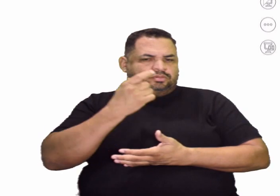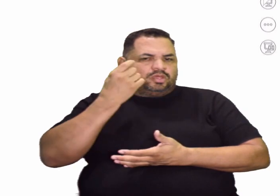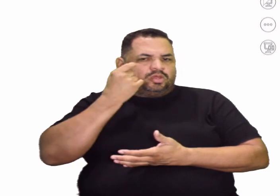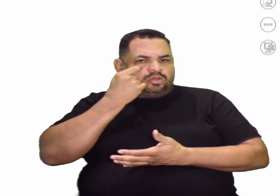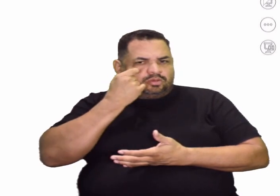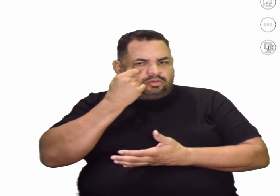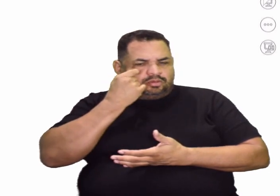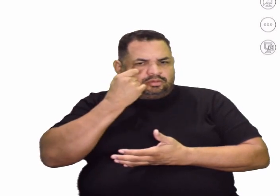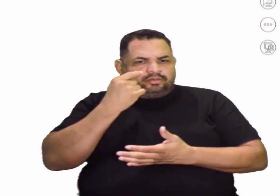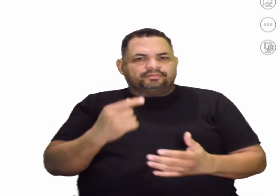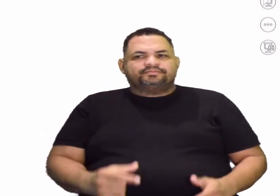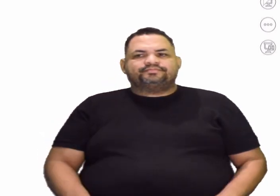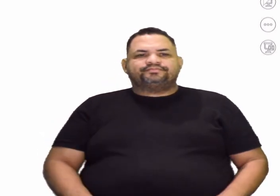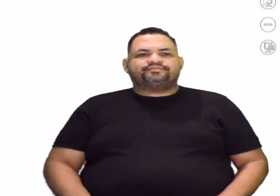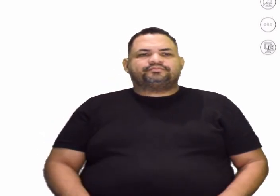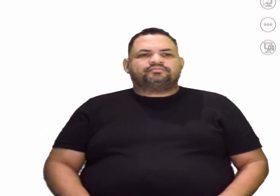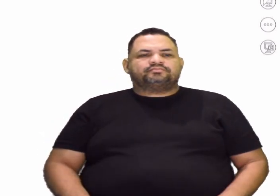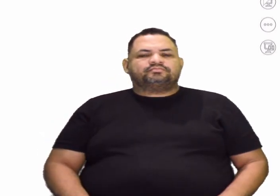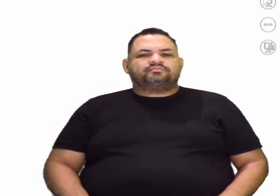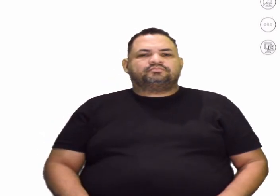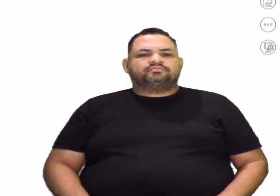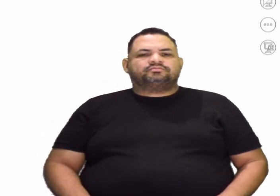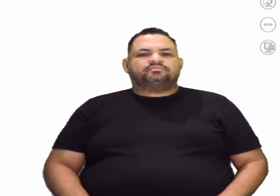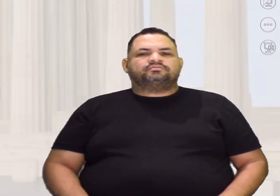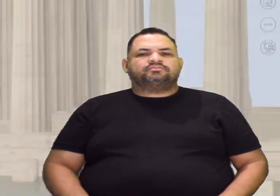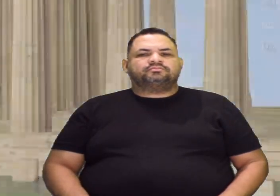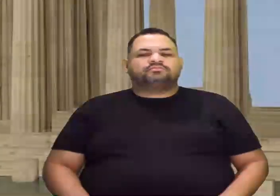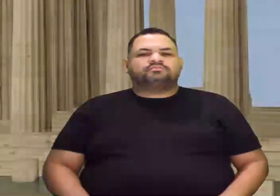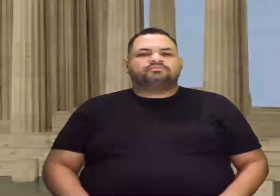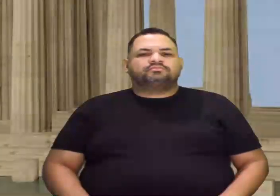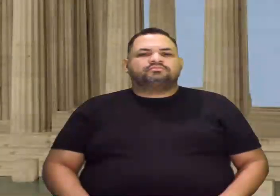palavra? E aí, vem aqui